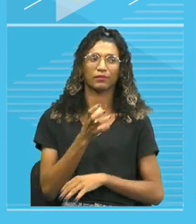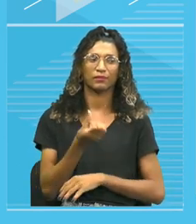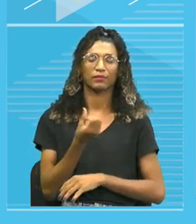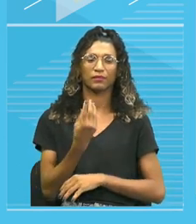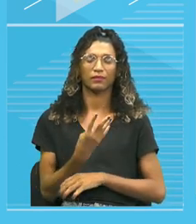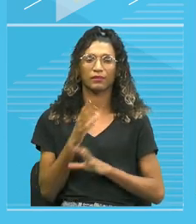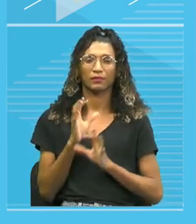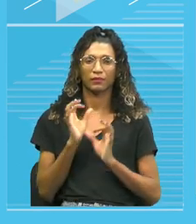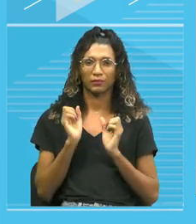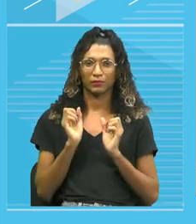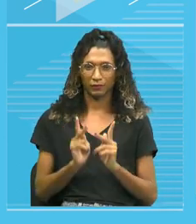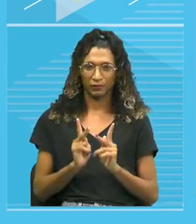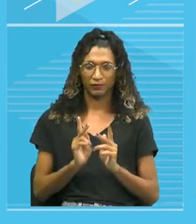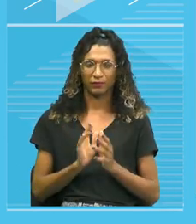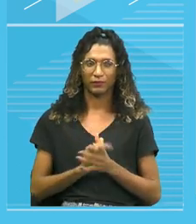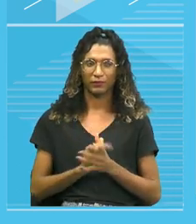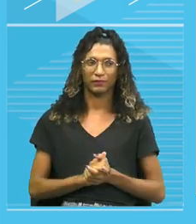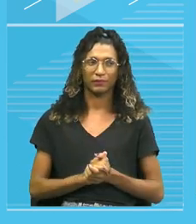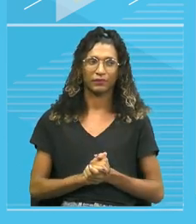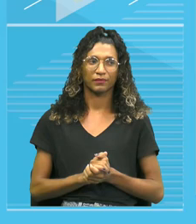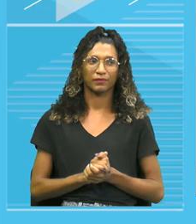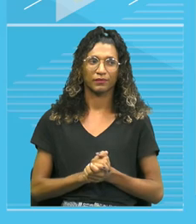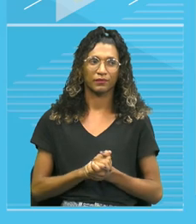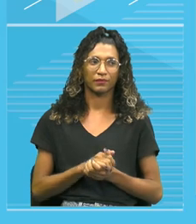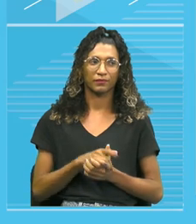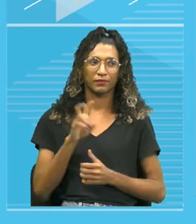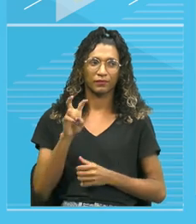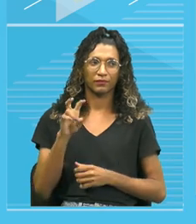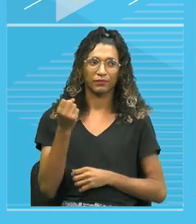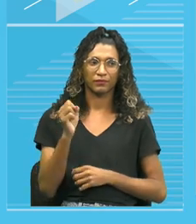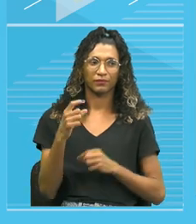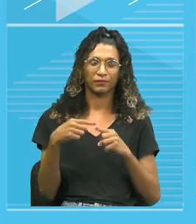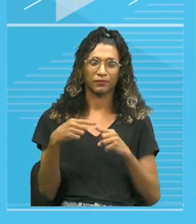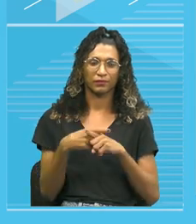show e 58 vezes